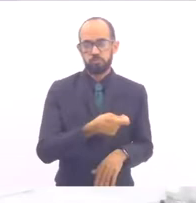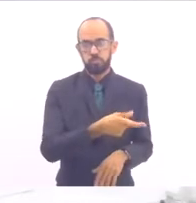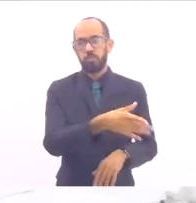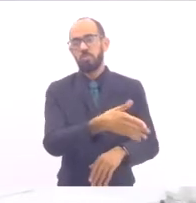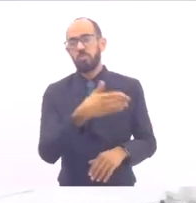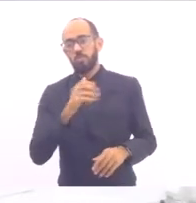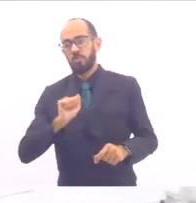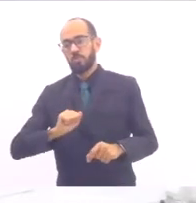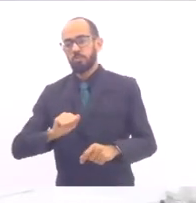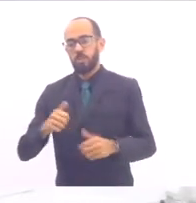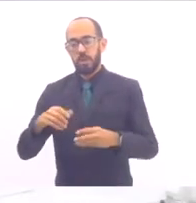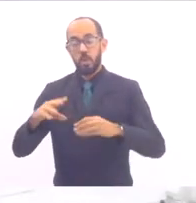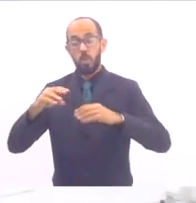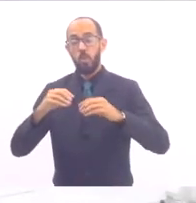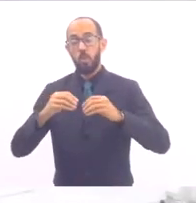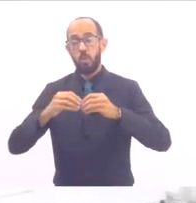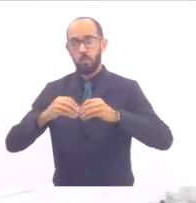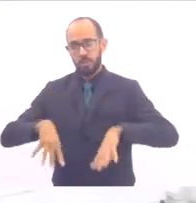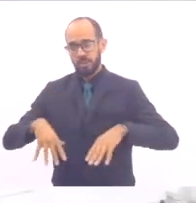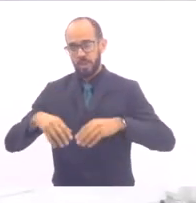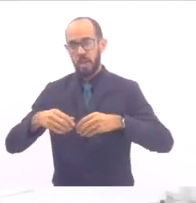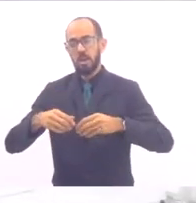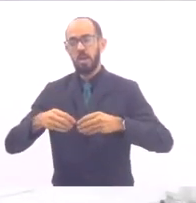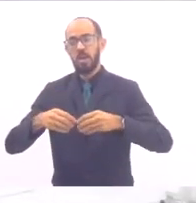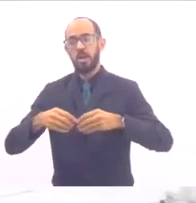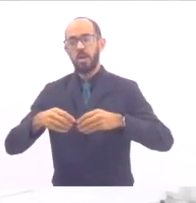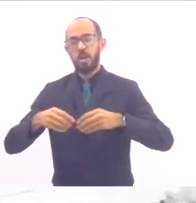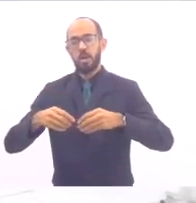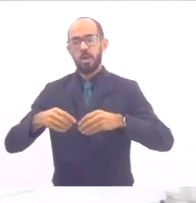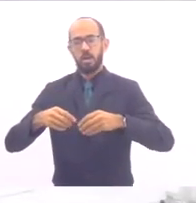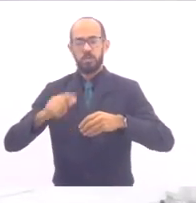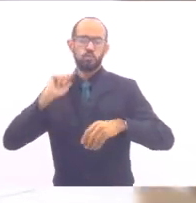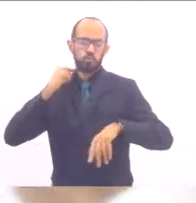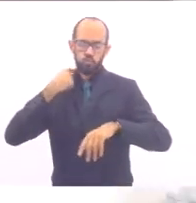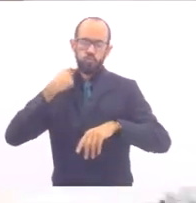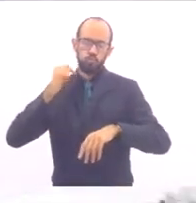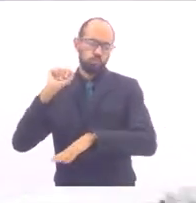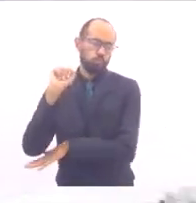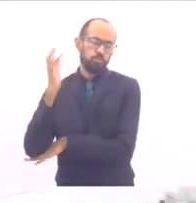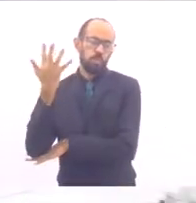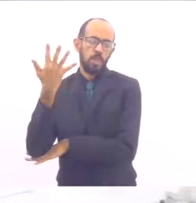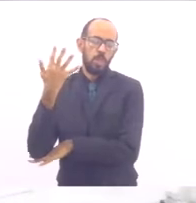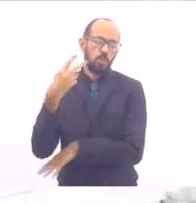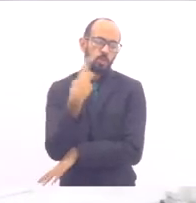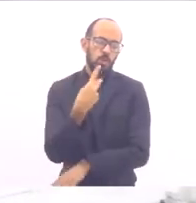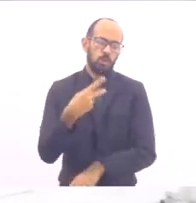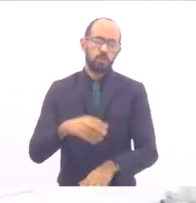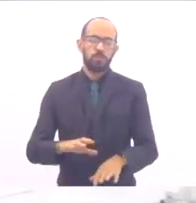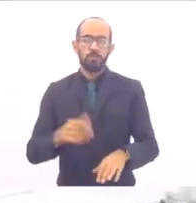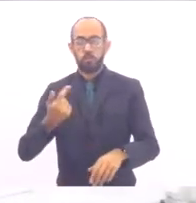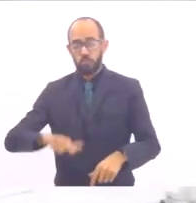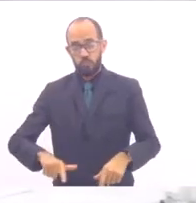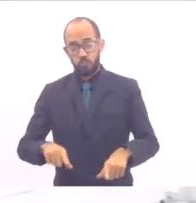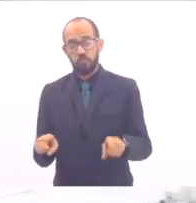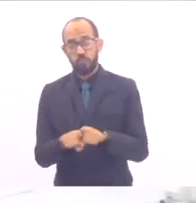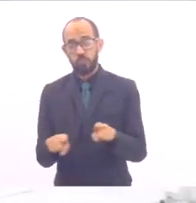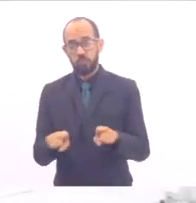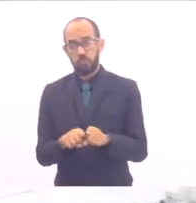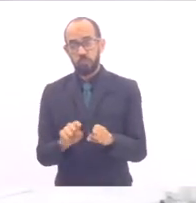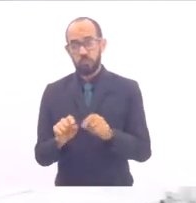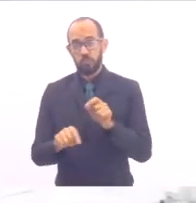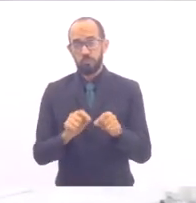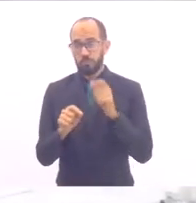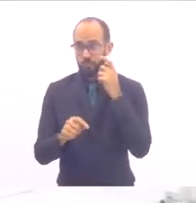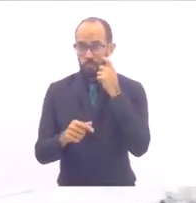como forma de compensar as suas emissões legais. E a outra, mesmo antes de aprovar essa lei, se